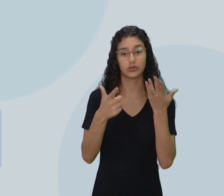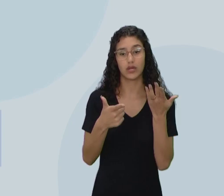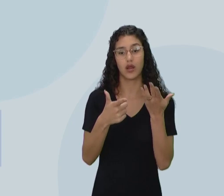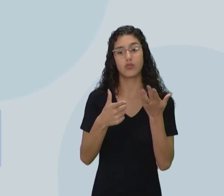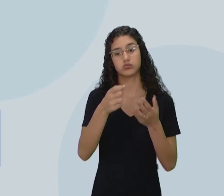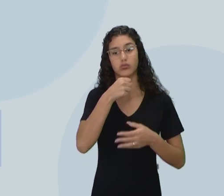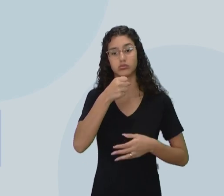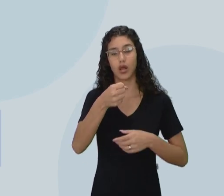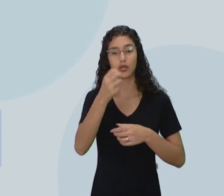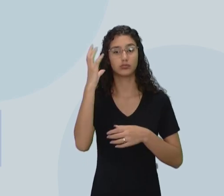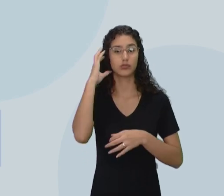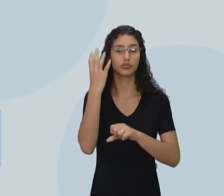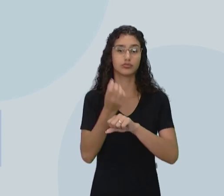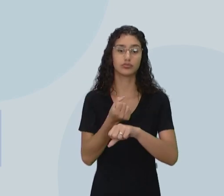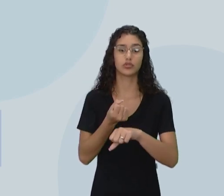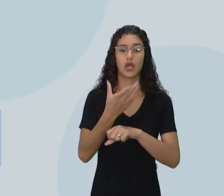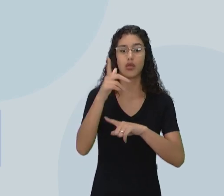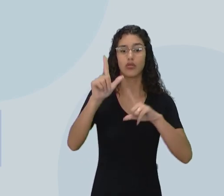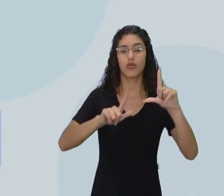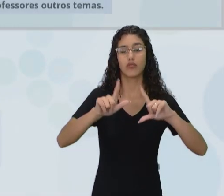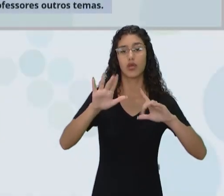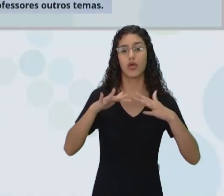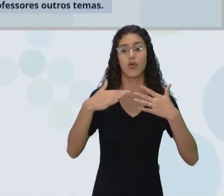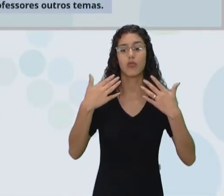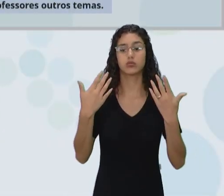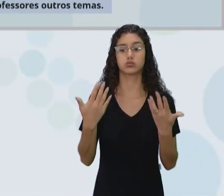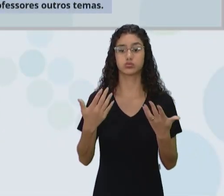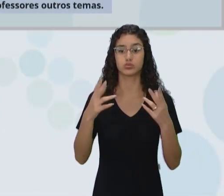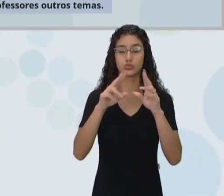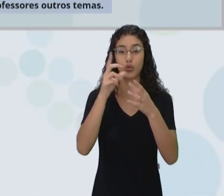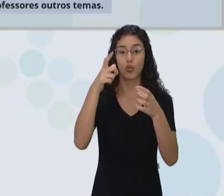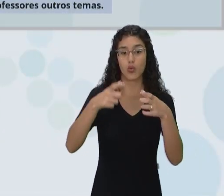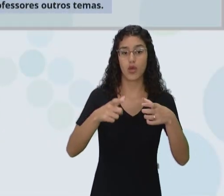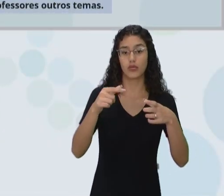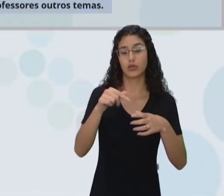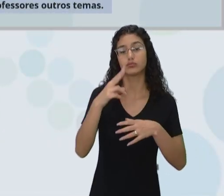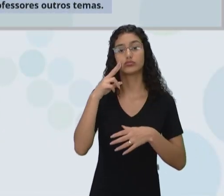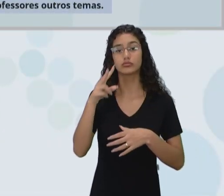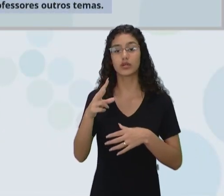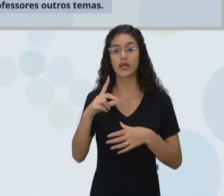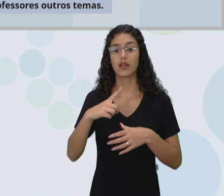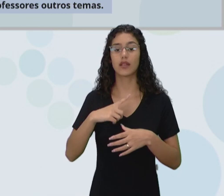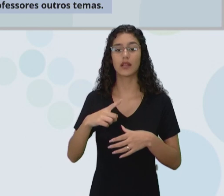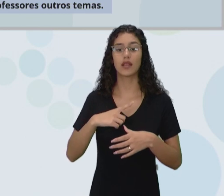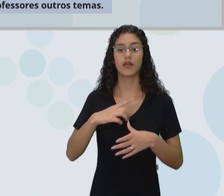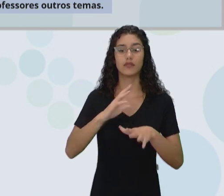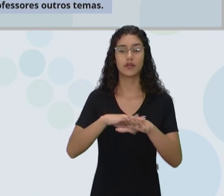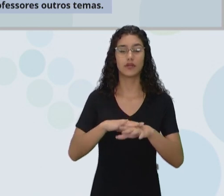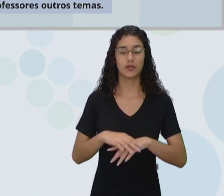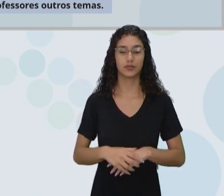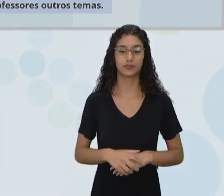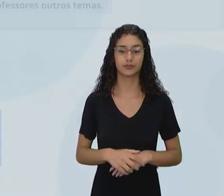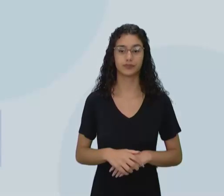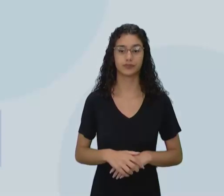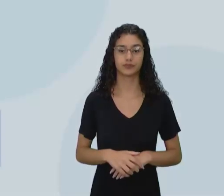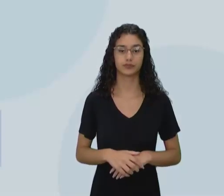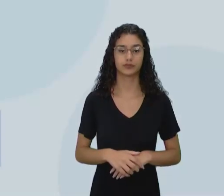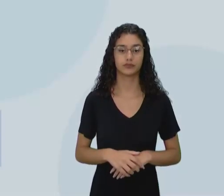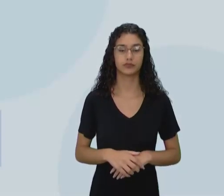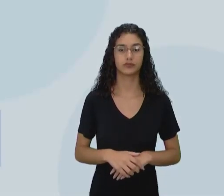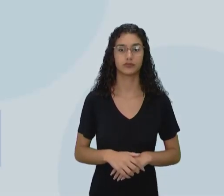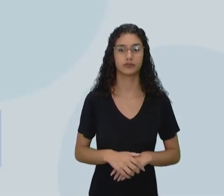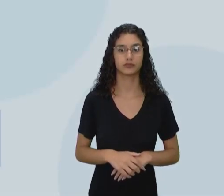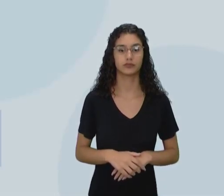podcast, se é um programa de TV, qual é o lugar de onde o observatório tirou essa matéria que está sendo observada. Volta para a tela para